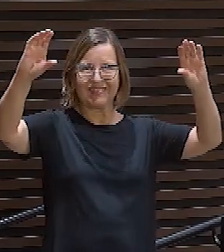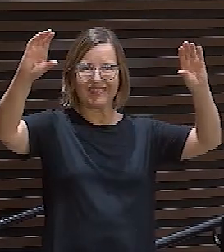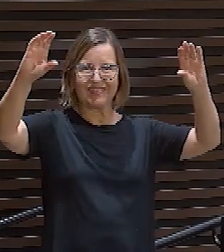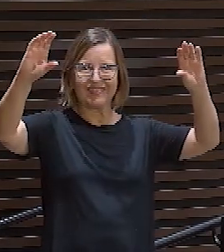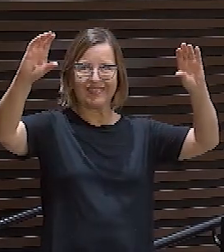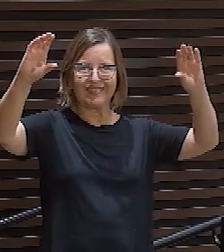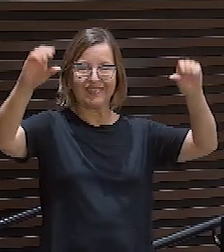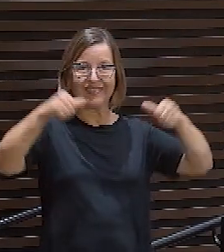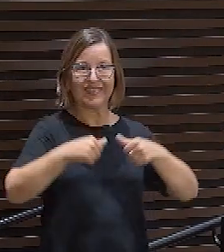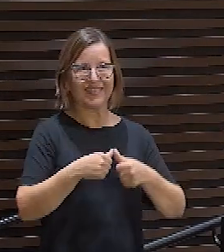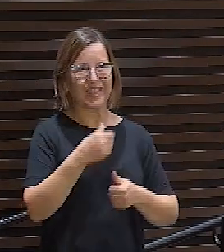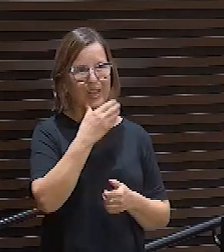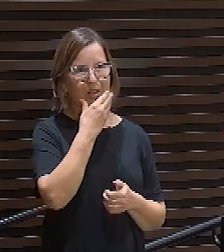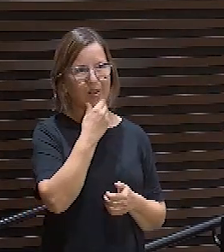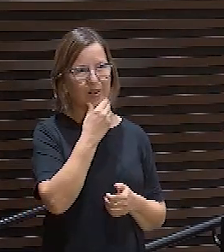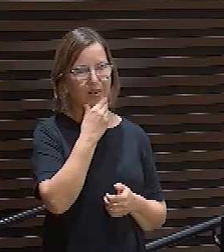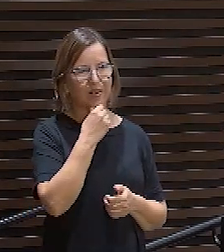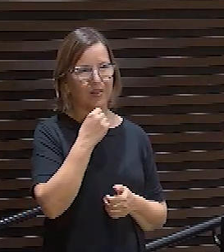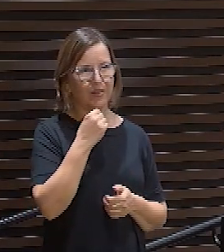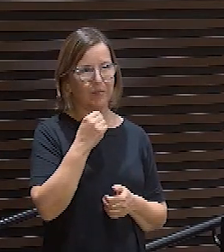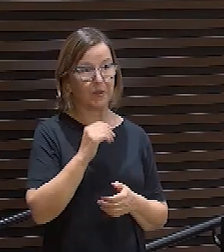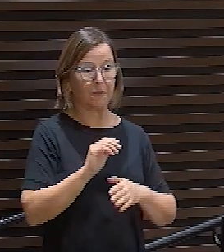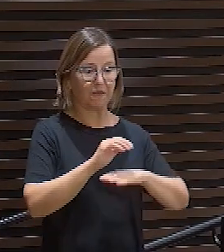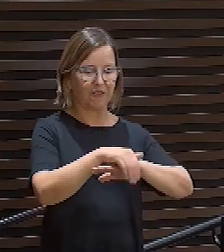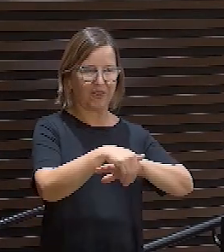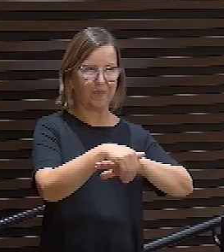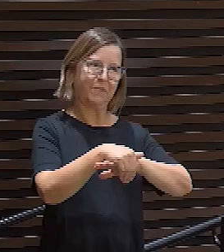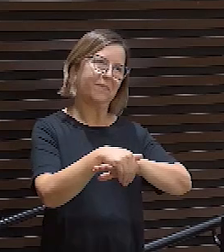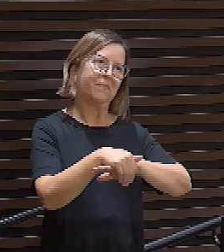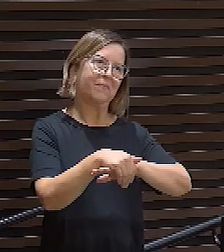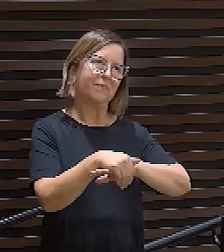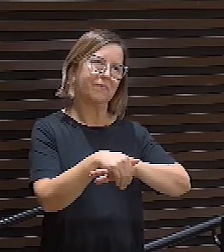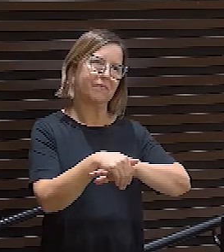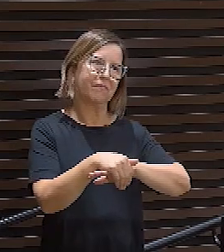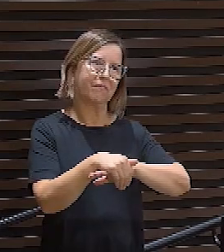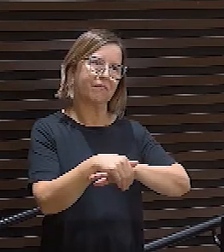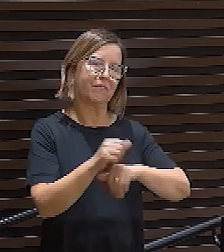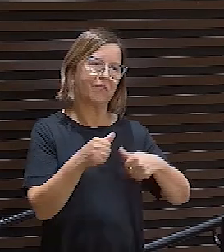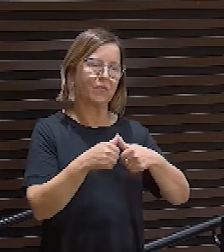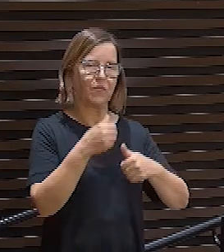E esse homem, do lado de fora,